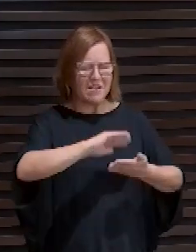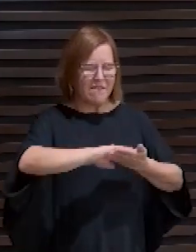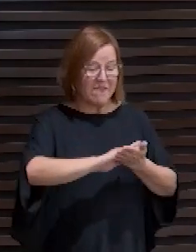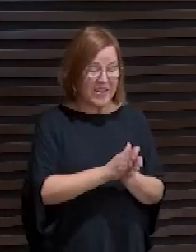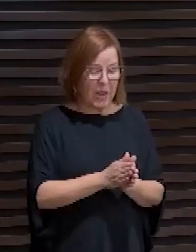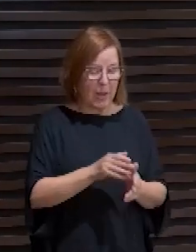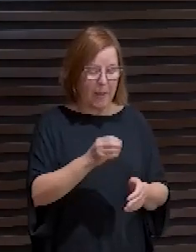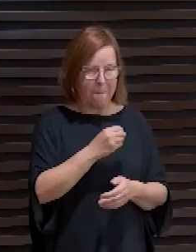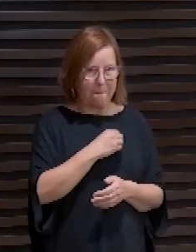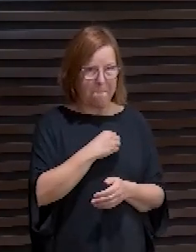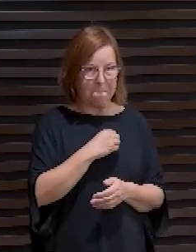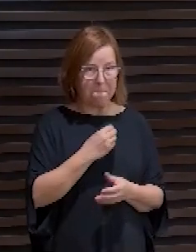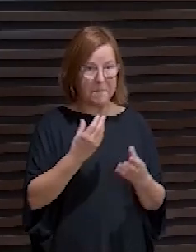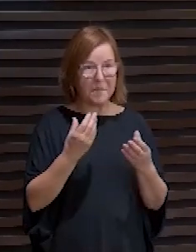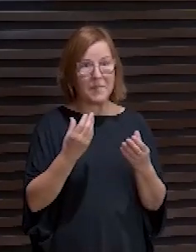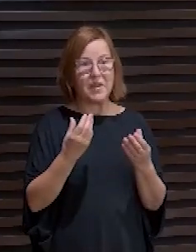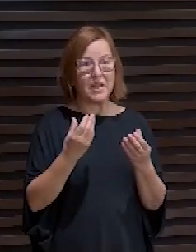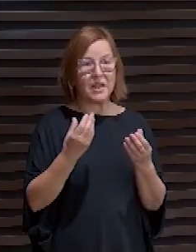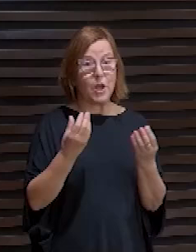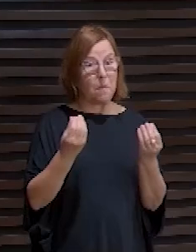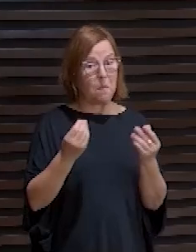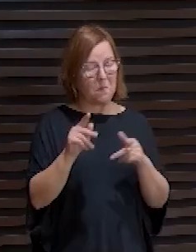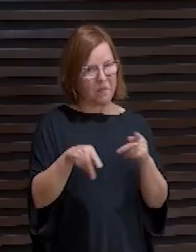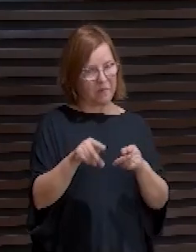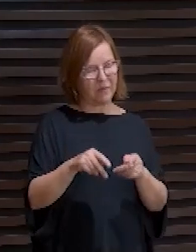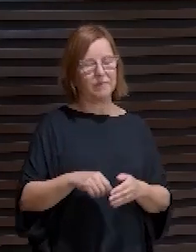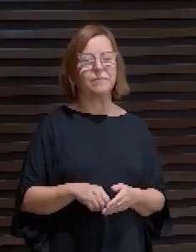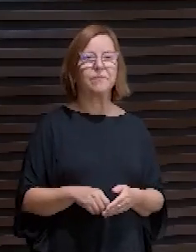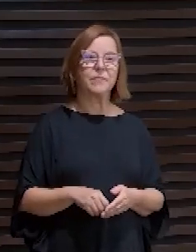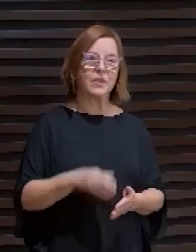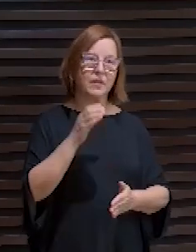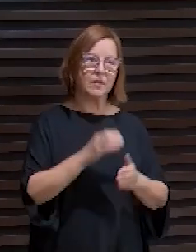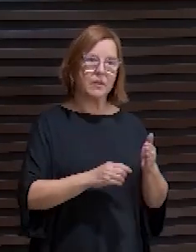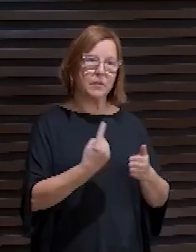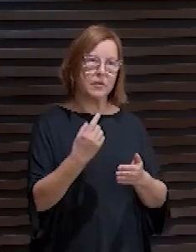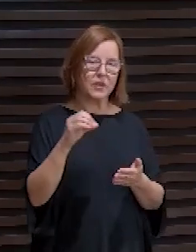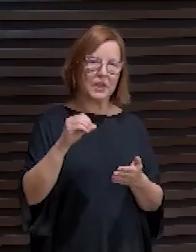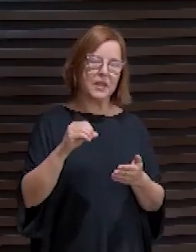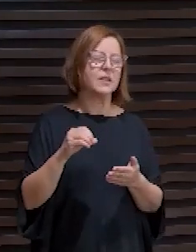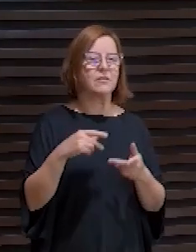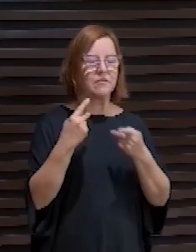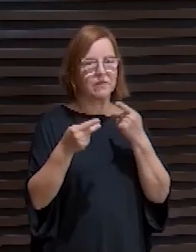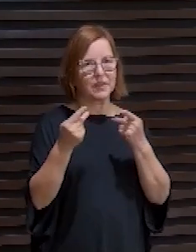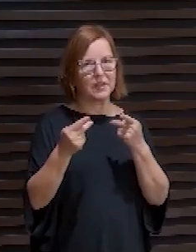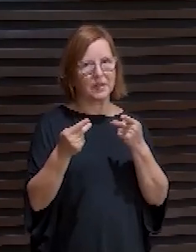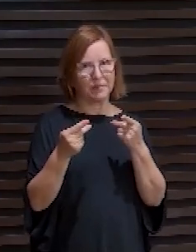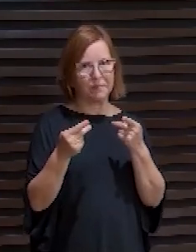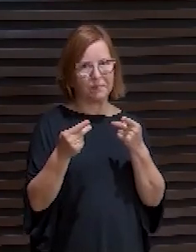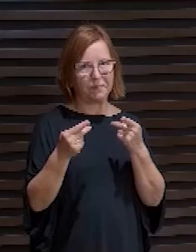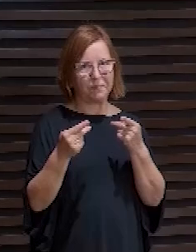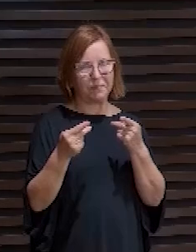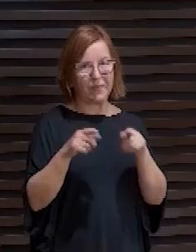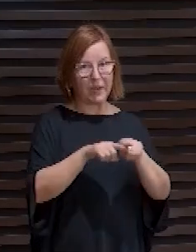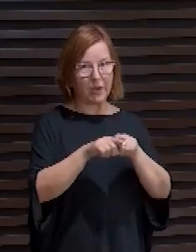muitos. Então, no capítulo 10, versículo 19, o autor diz: tendo, pois,